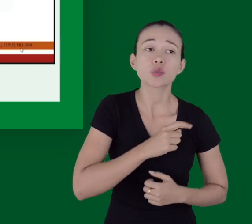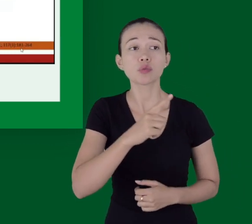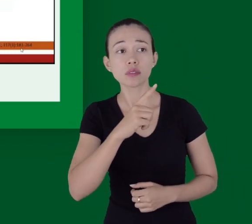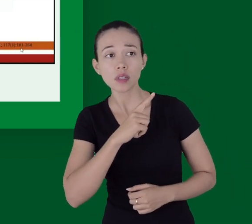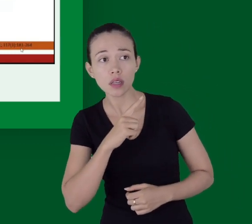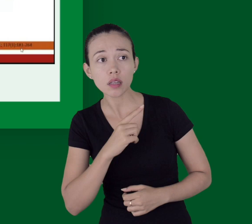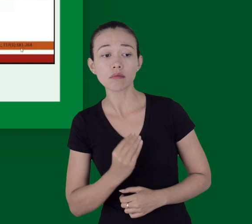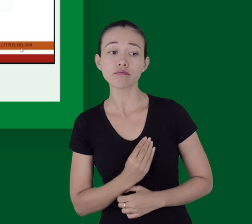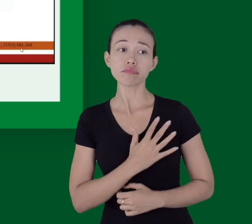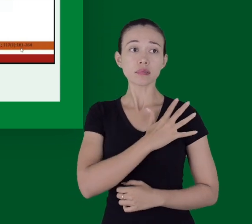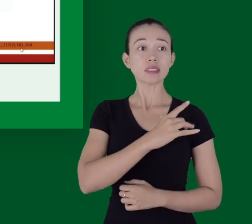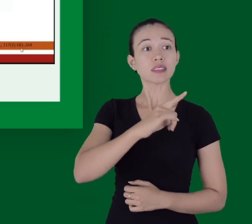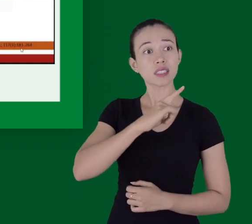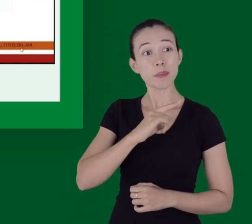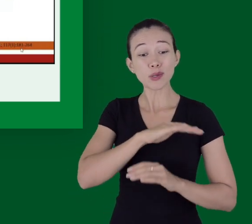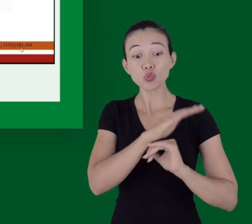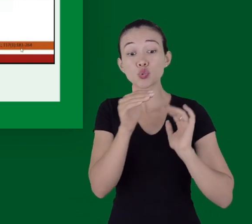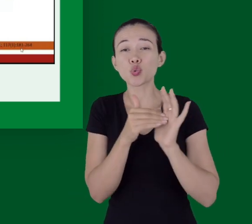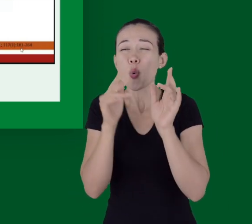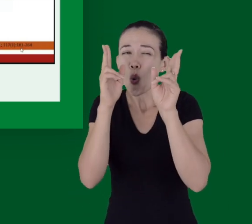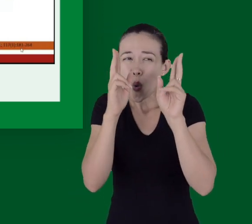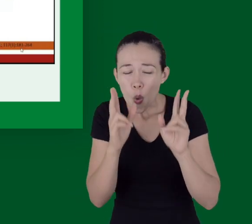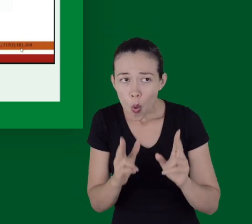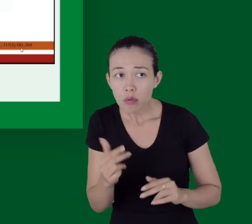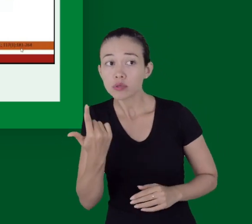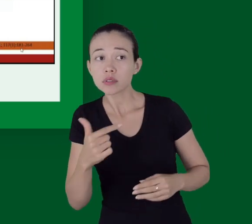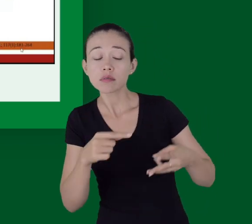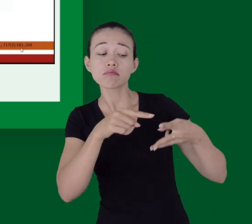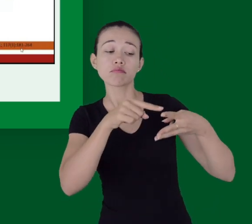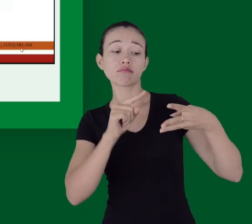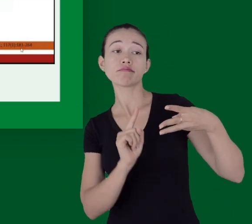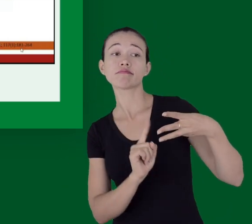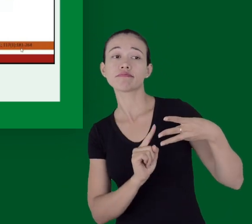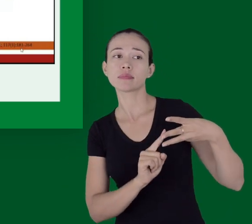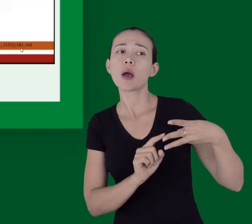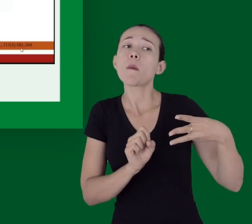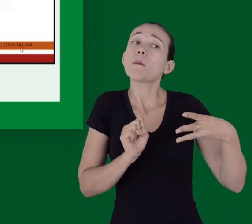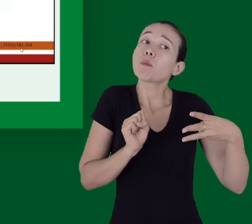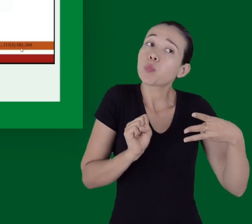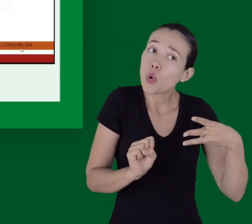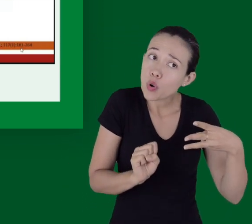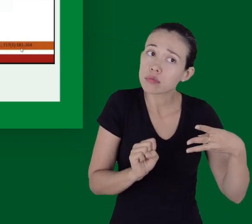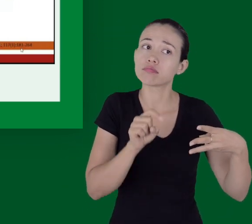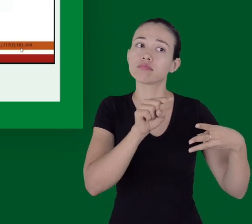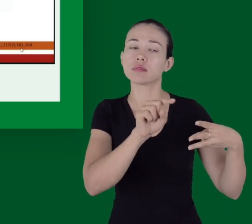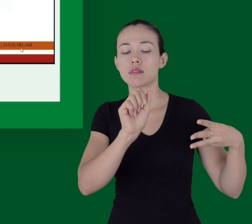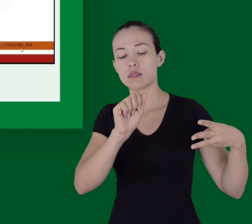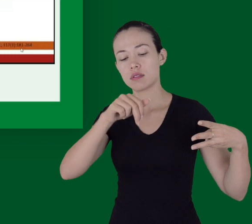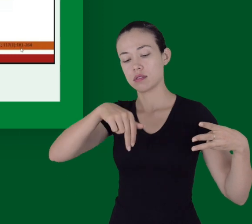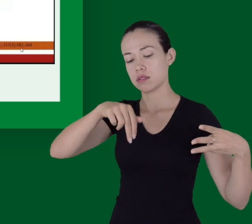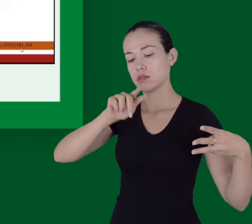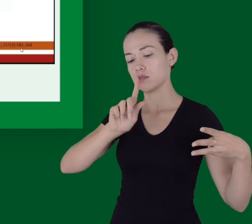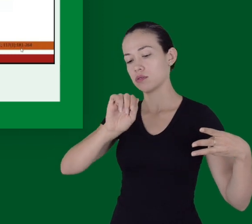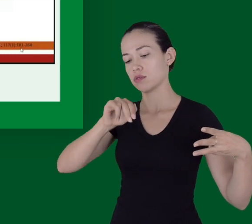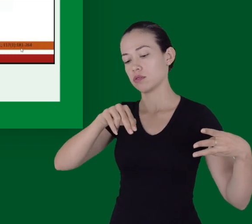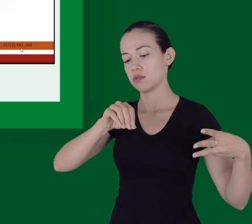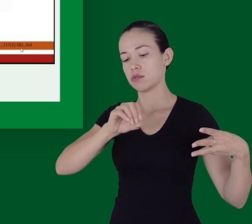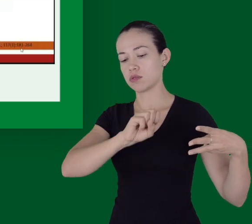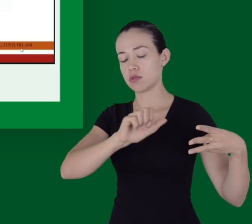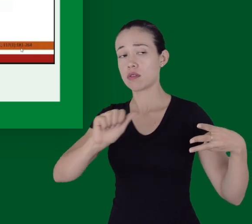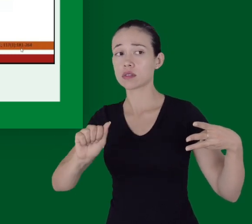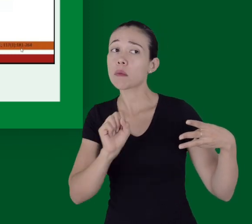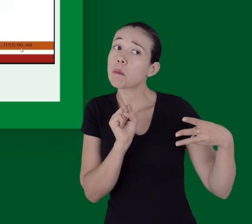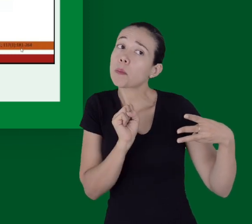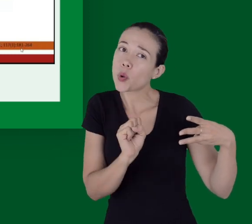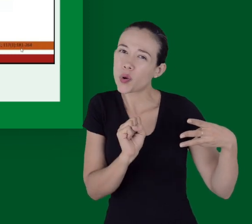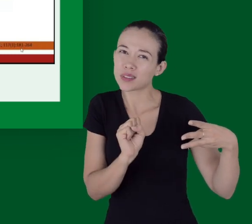repouso, né? Ela tem essa característica de ser aperto, de irradiar e tudo, mas ela não tem todas as características, a maioria ela tem. Então,